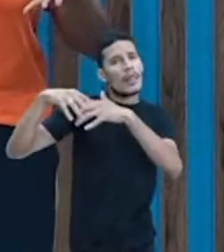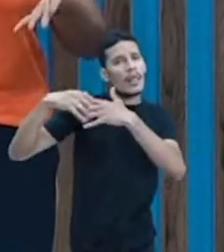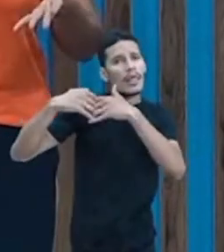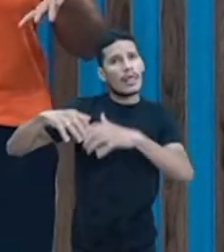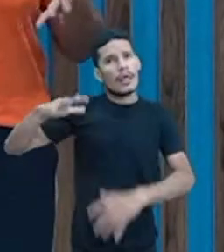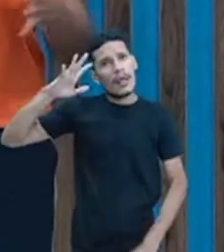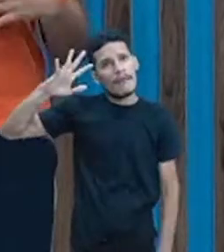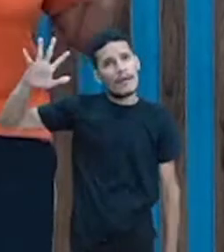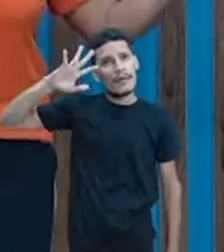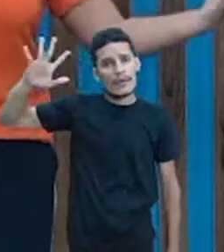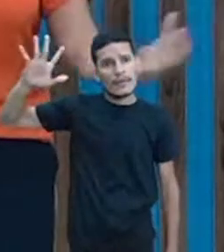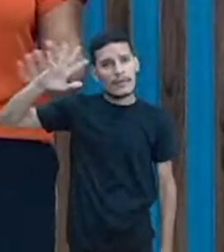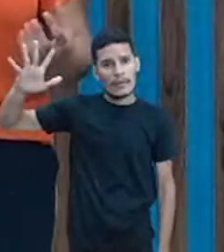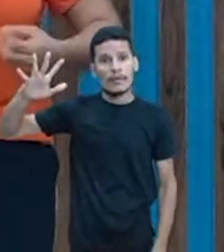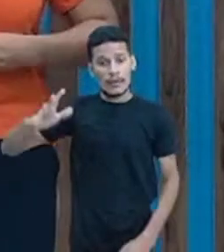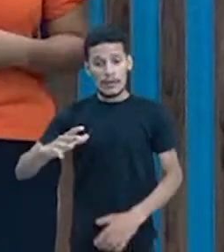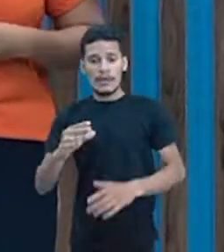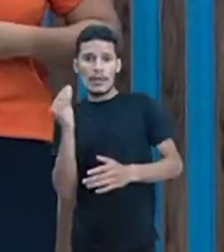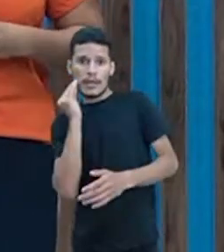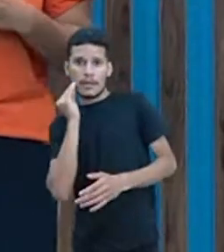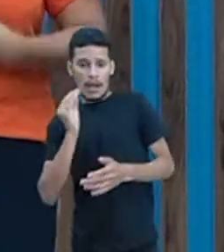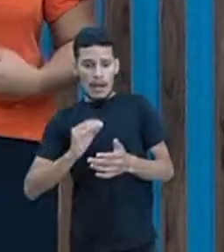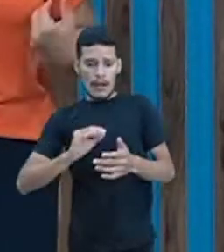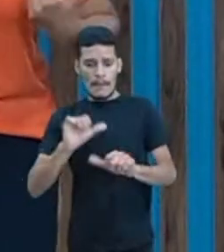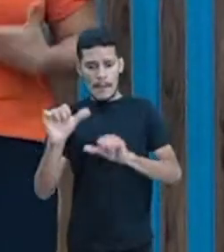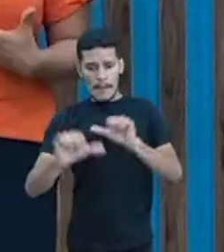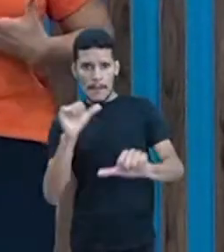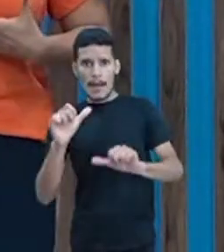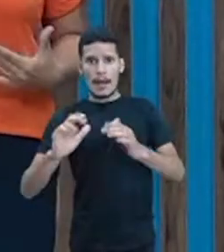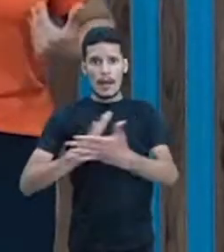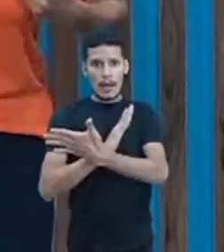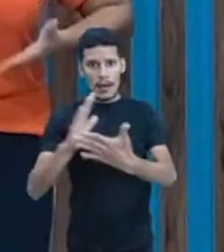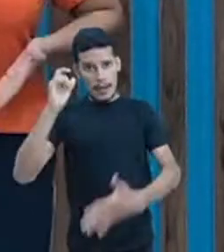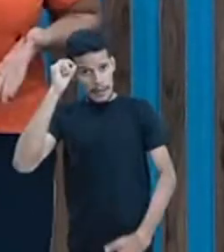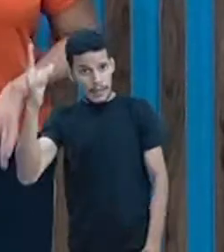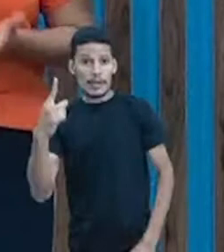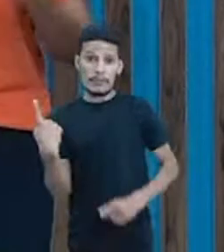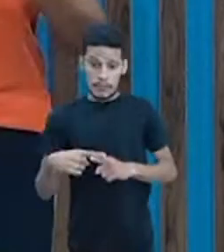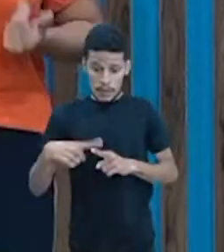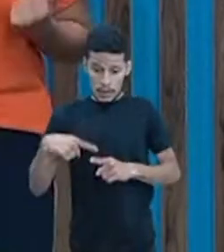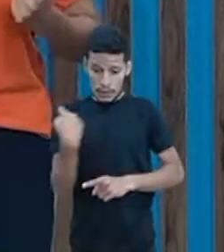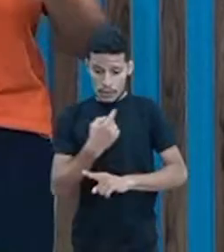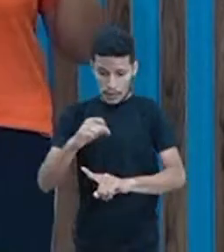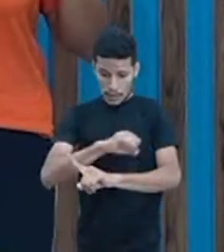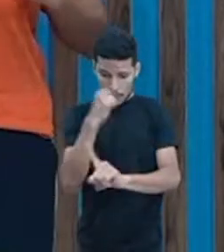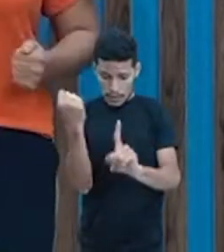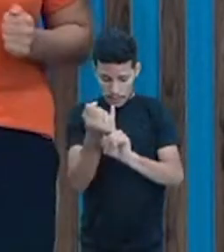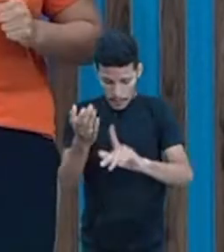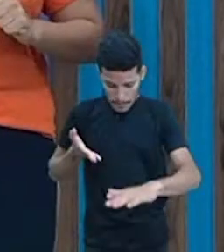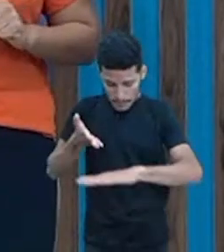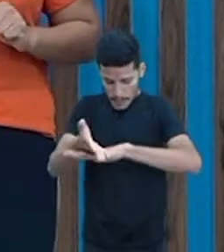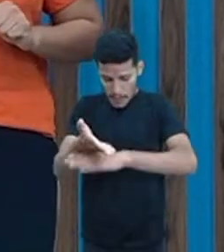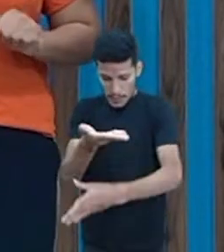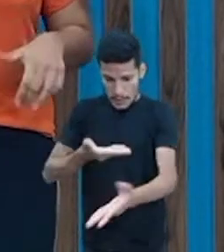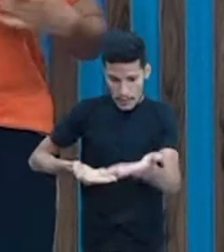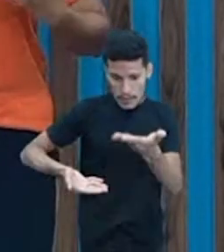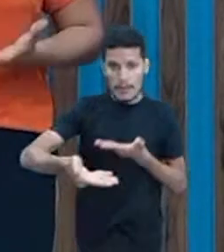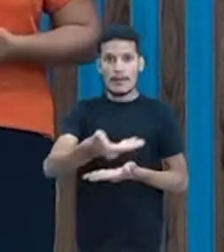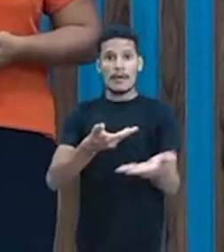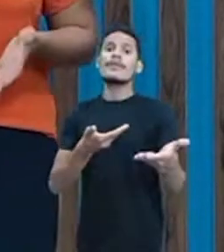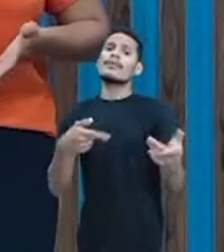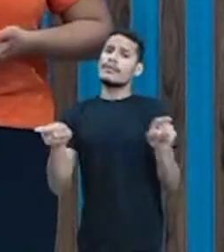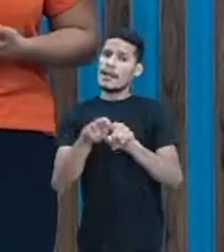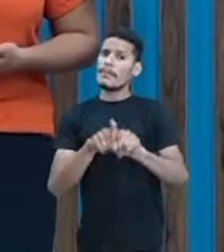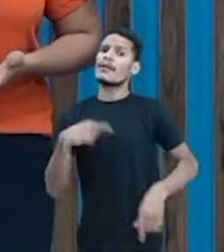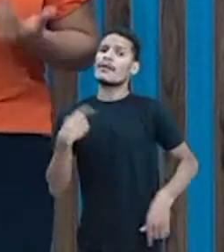assim, nós somos um ser social. Nós somos construídos socialmente também. Então, é